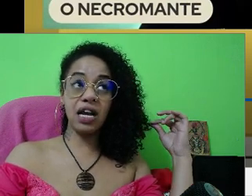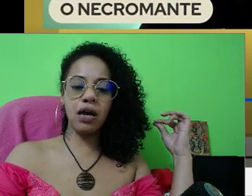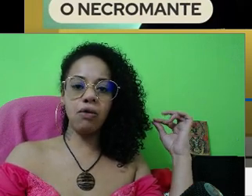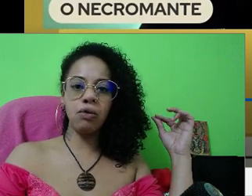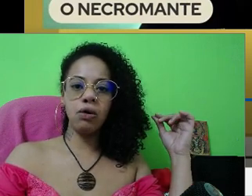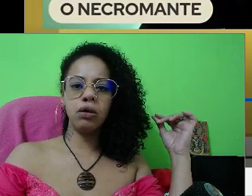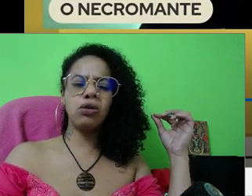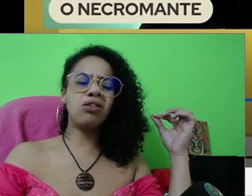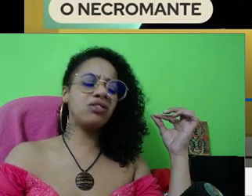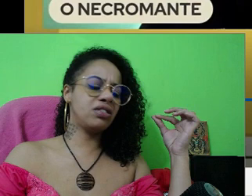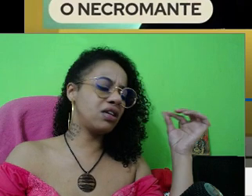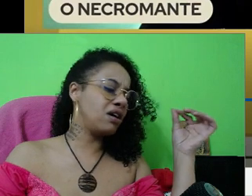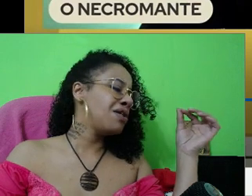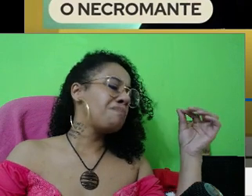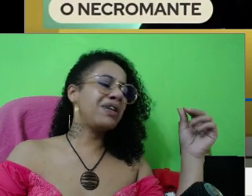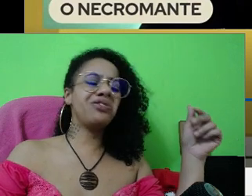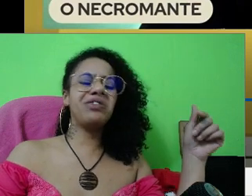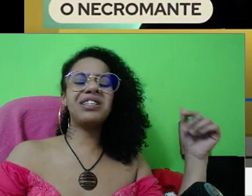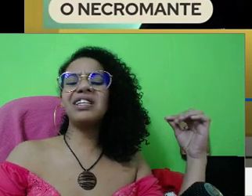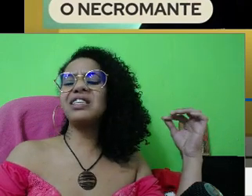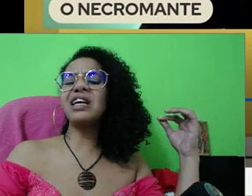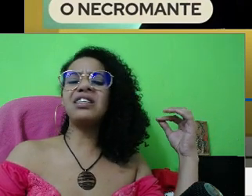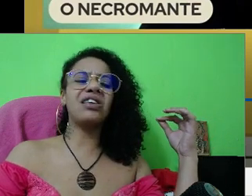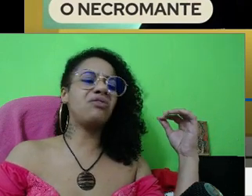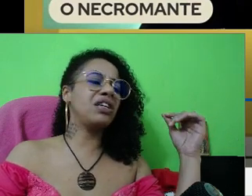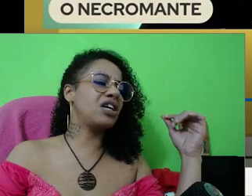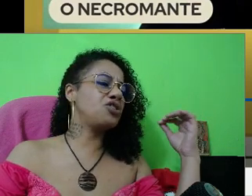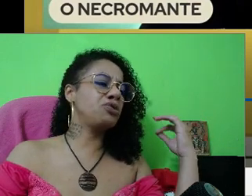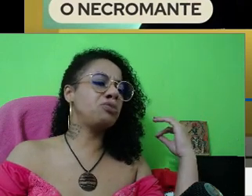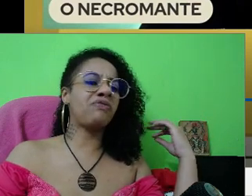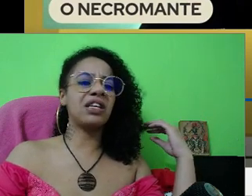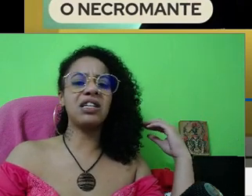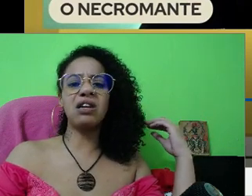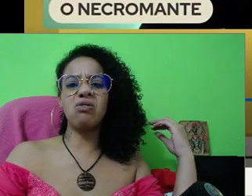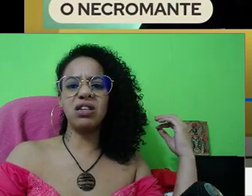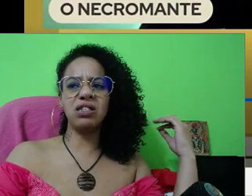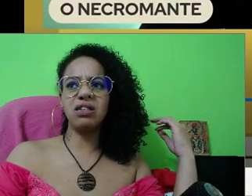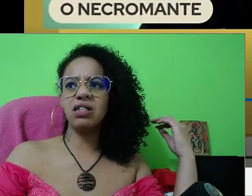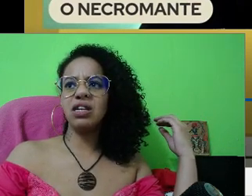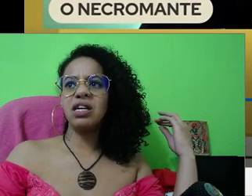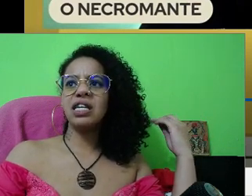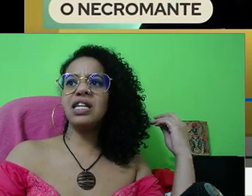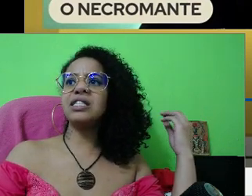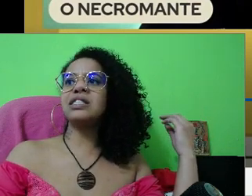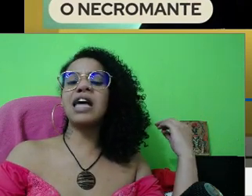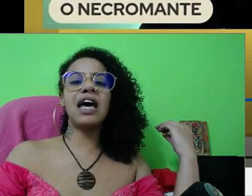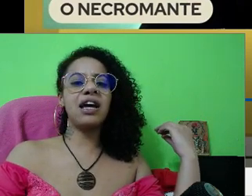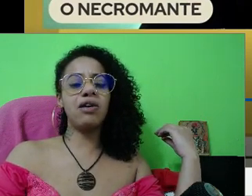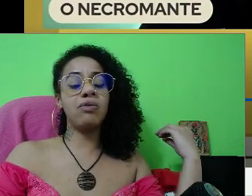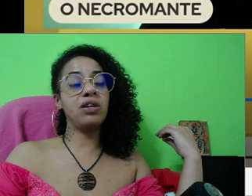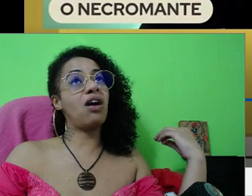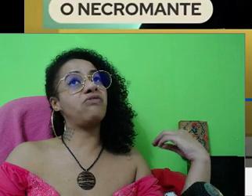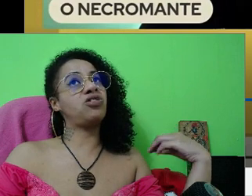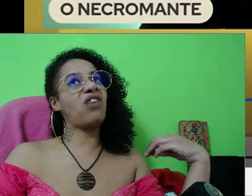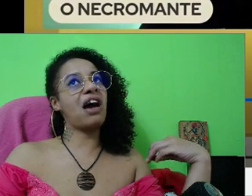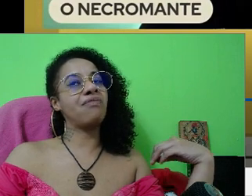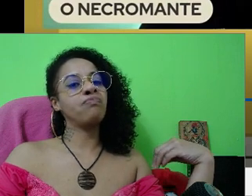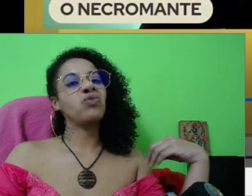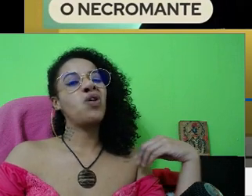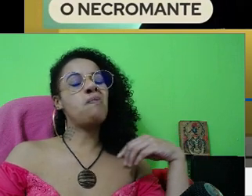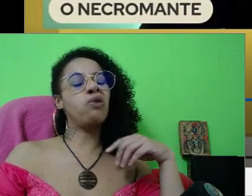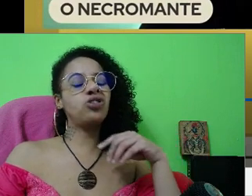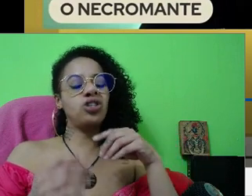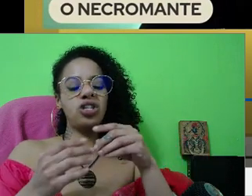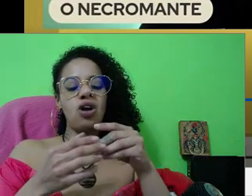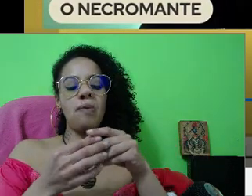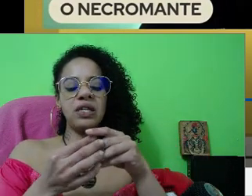que Israel Nossa mas eu ia ter tanta tranquilidade no mundo para falar tanta coisa que zera eu e ó vou te falar